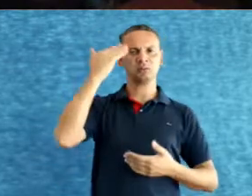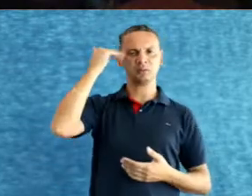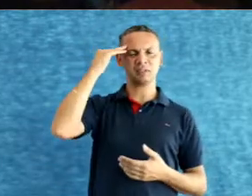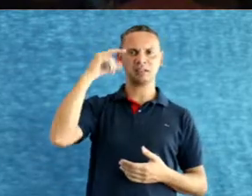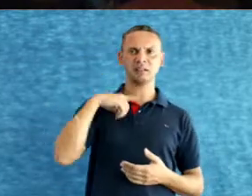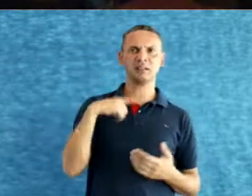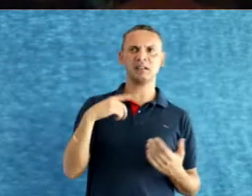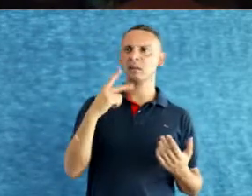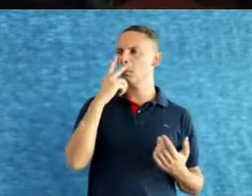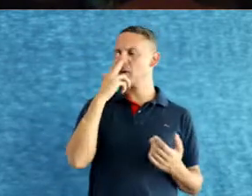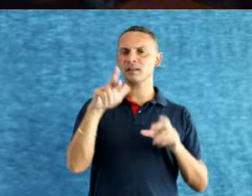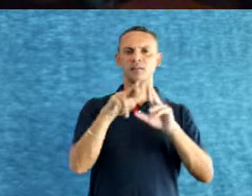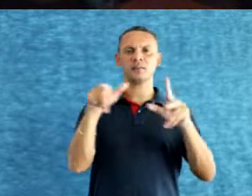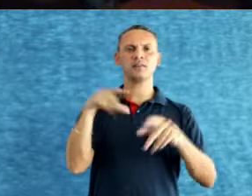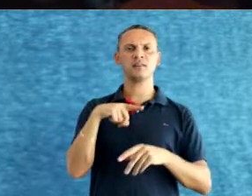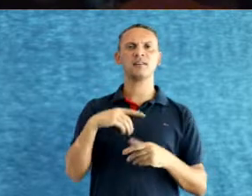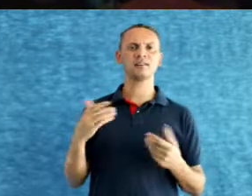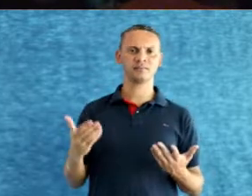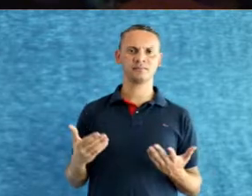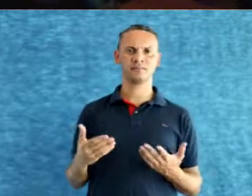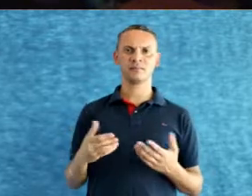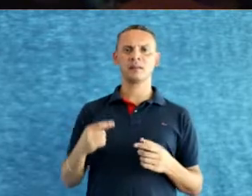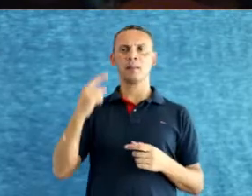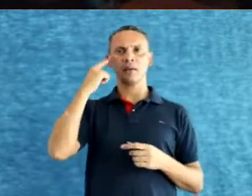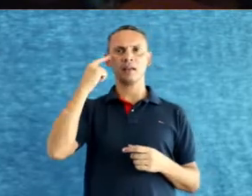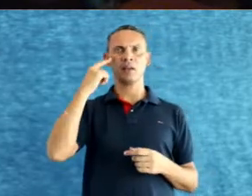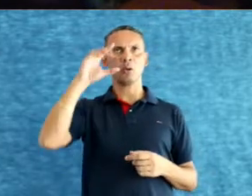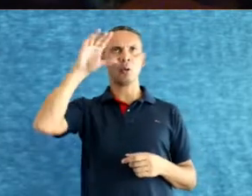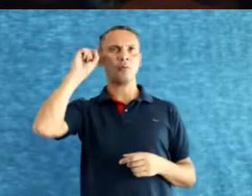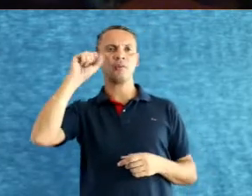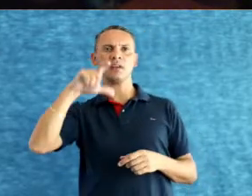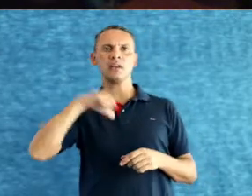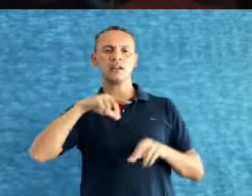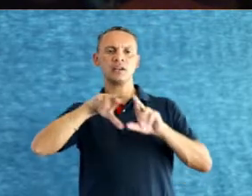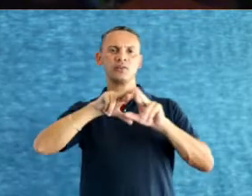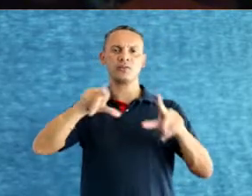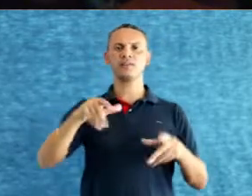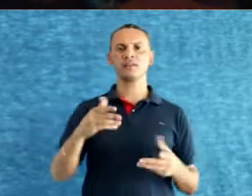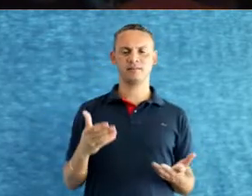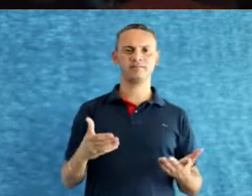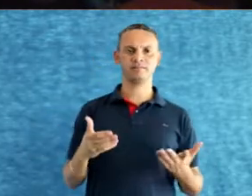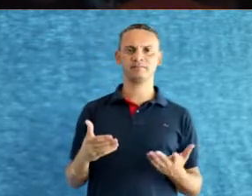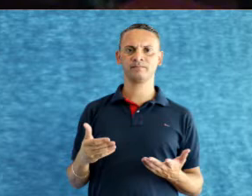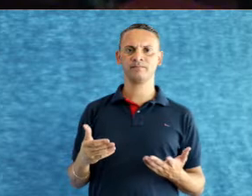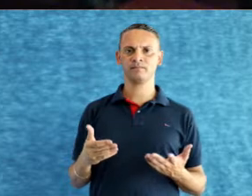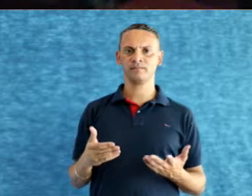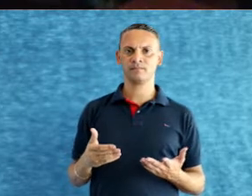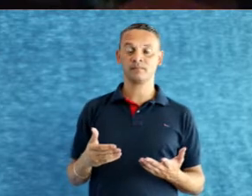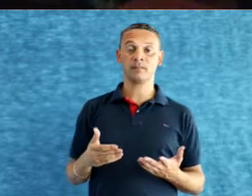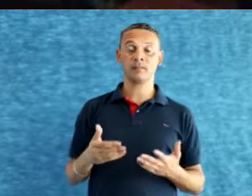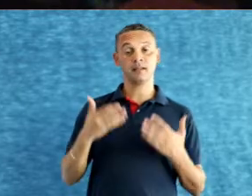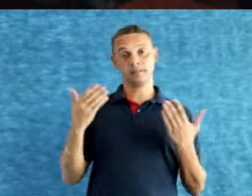Nísia Floresta? Ninguém sabia. Eu só escutava um mito, uma lenda, uma história. Ela